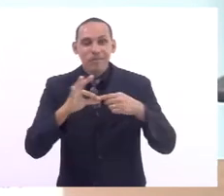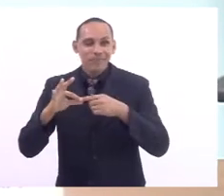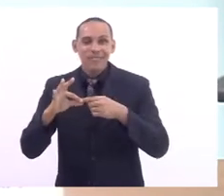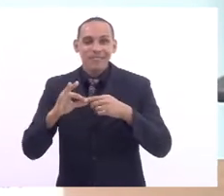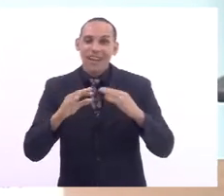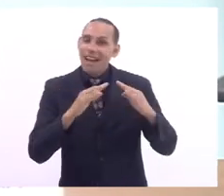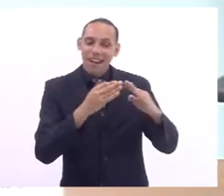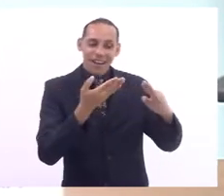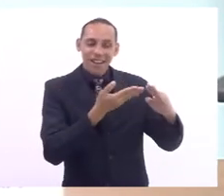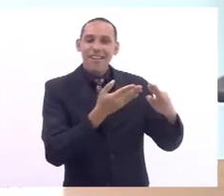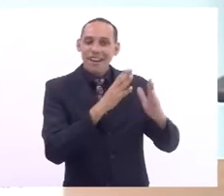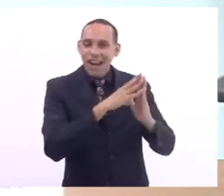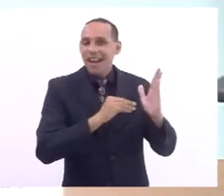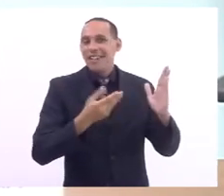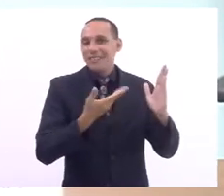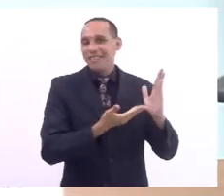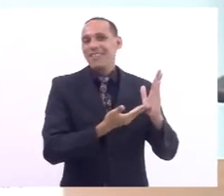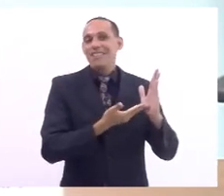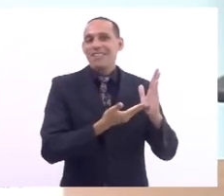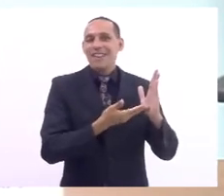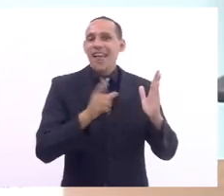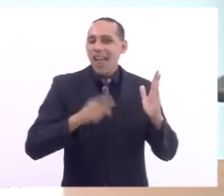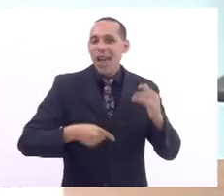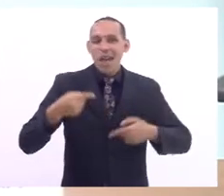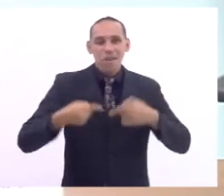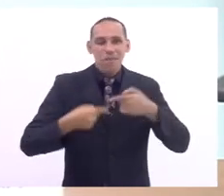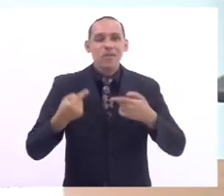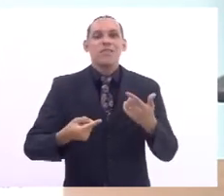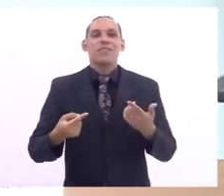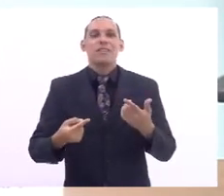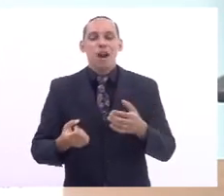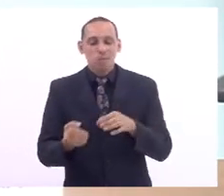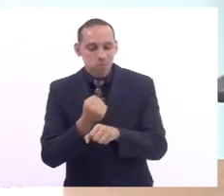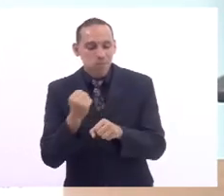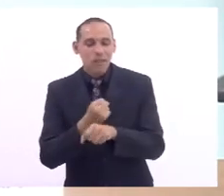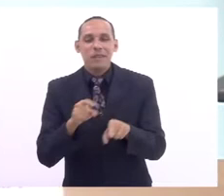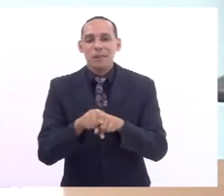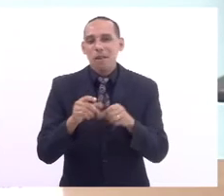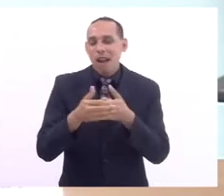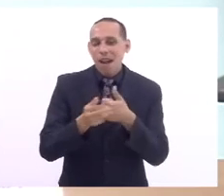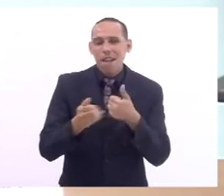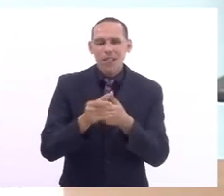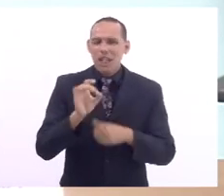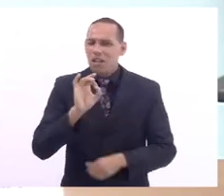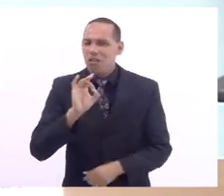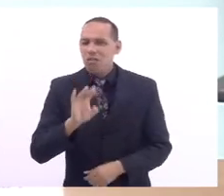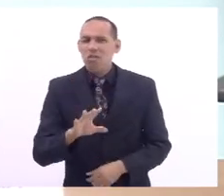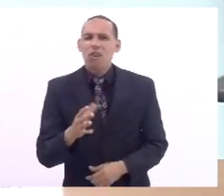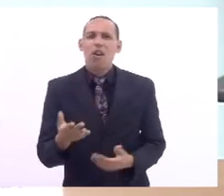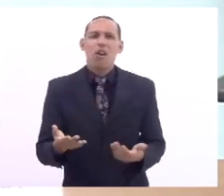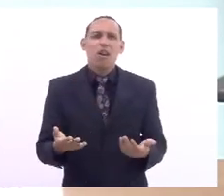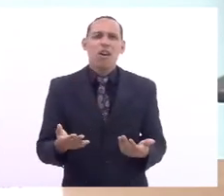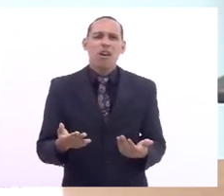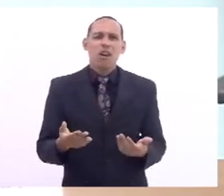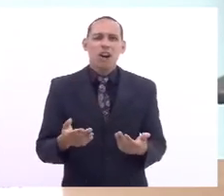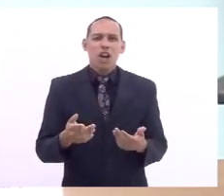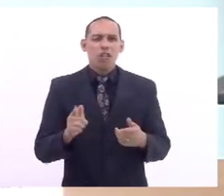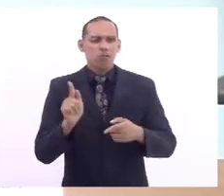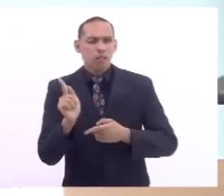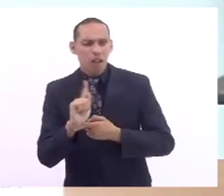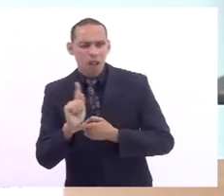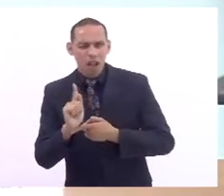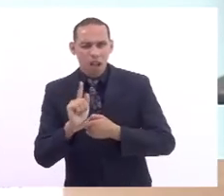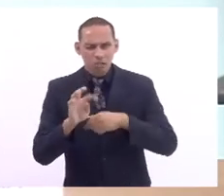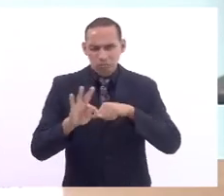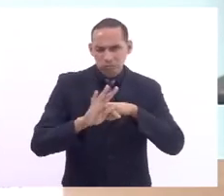casa exemplo disso e é uma política de construção de afeto também que a gente não fala só das do que da gestão da